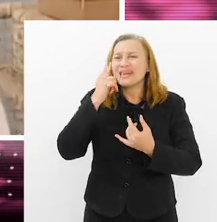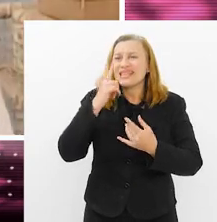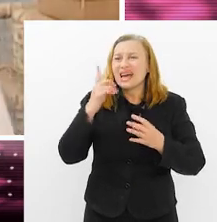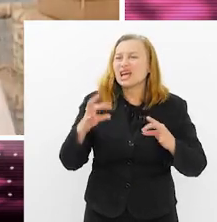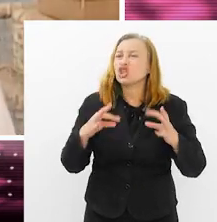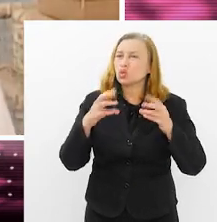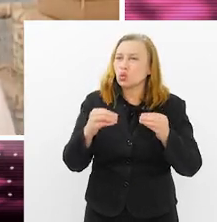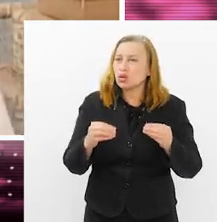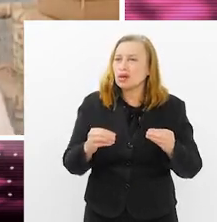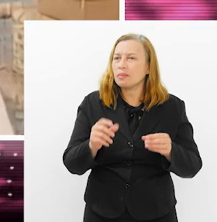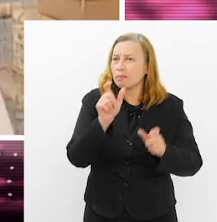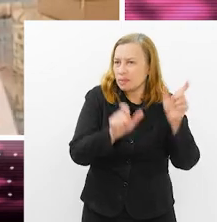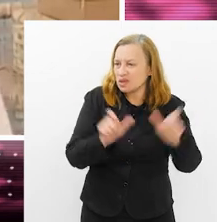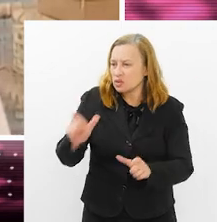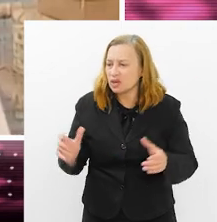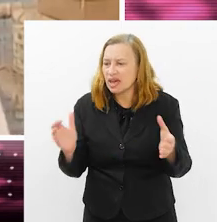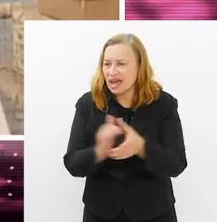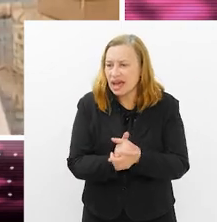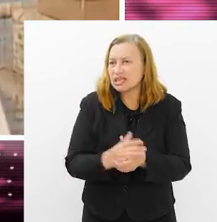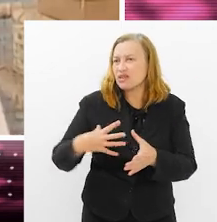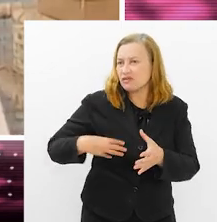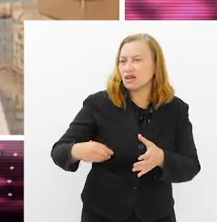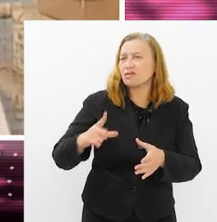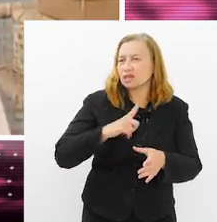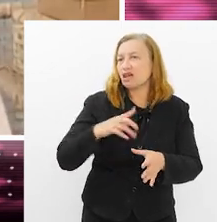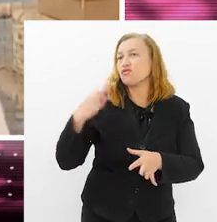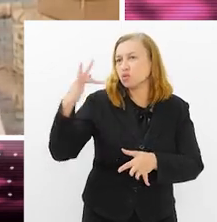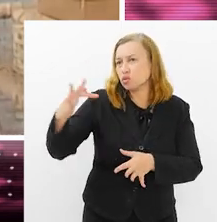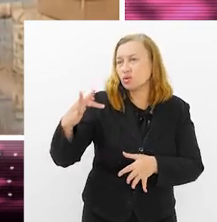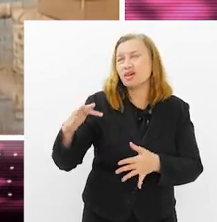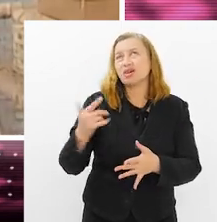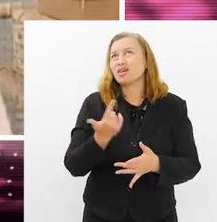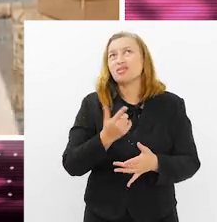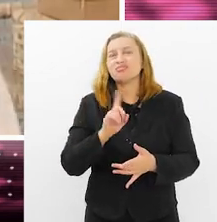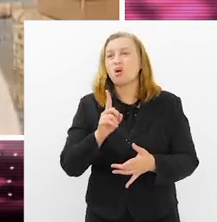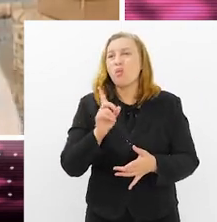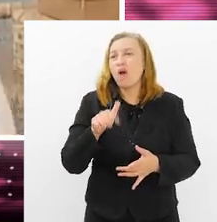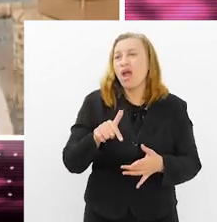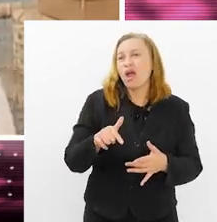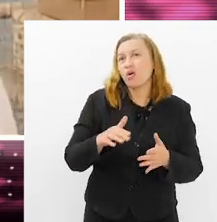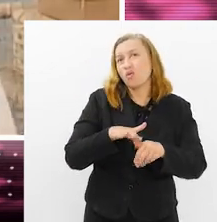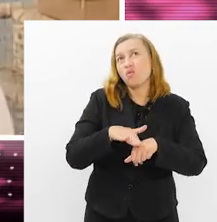casais que casam vão ter filhos. Então, não é uma conversa que as pessoas costumam ter nos